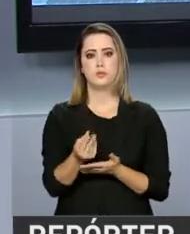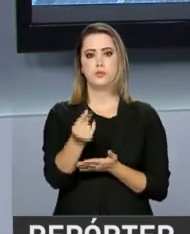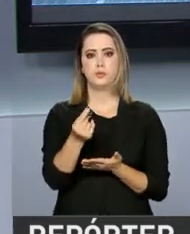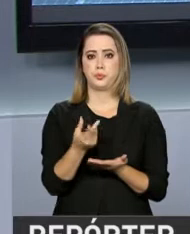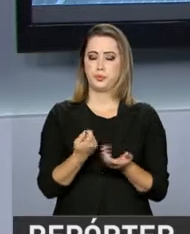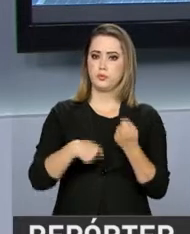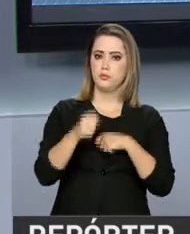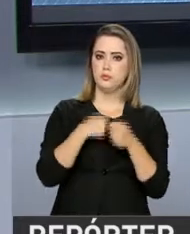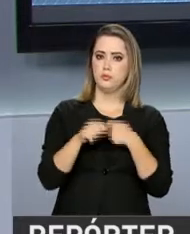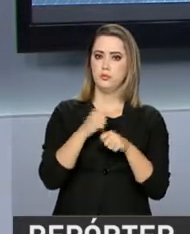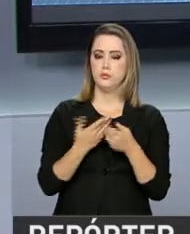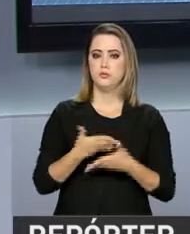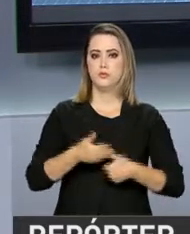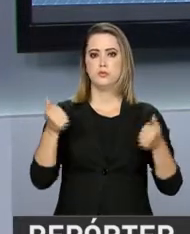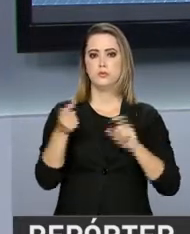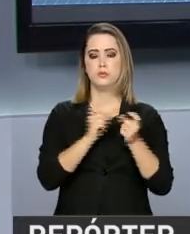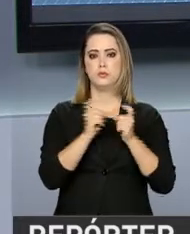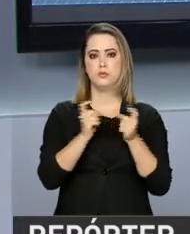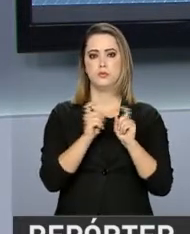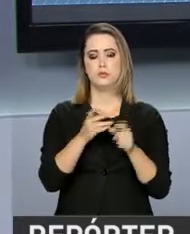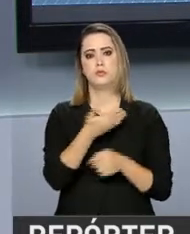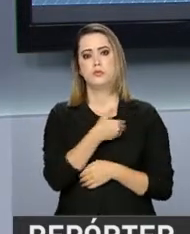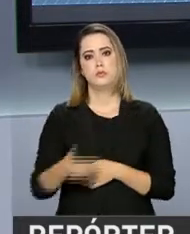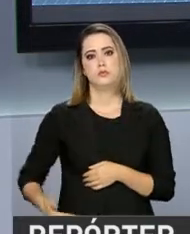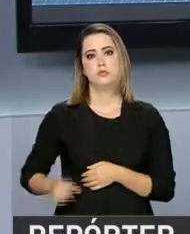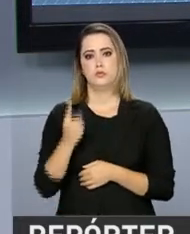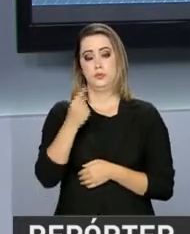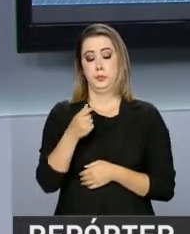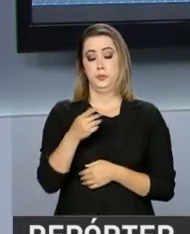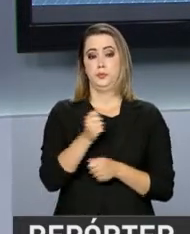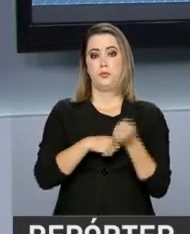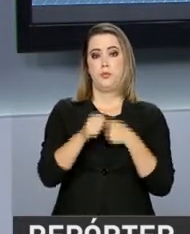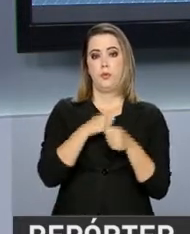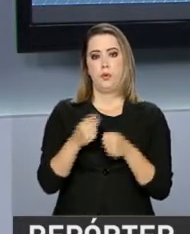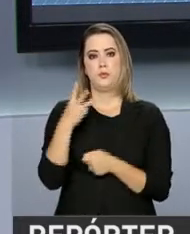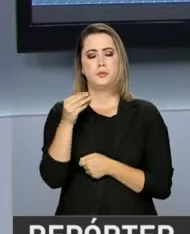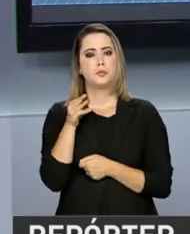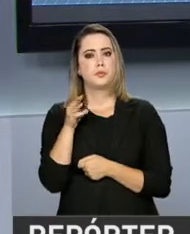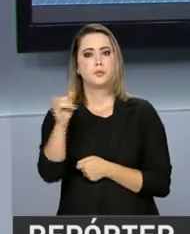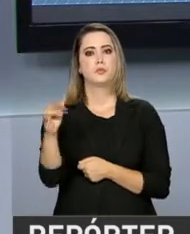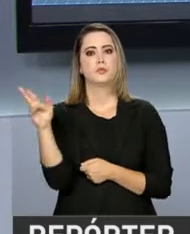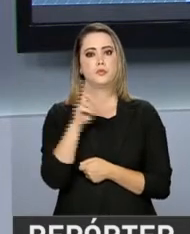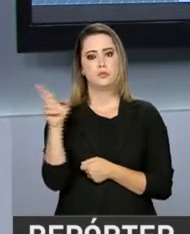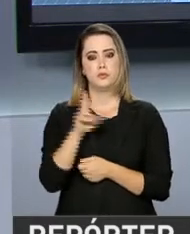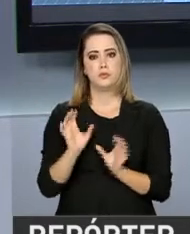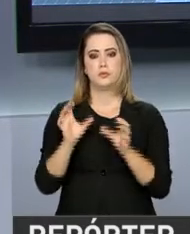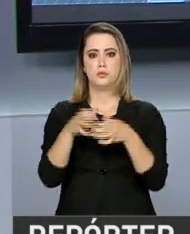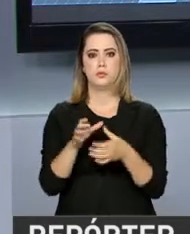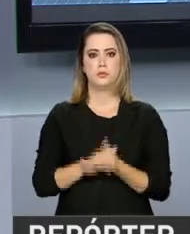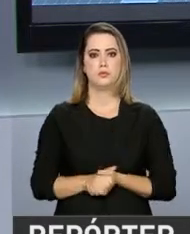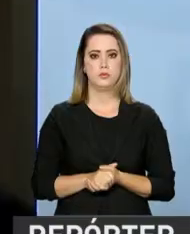economizados com a melhoria da gestão pública em um ano a economia foi de 3 bilhões de reais no